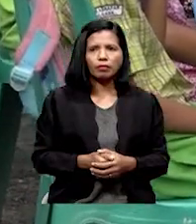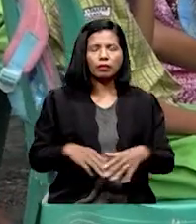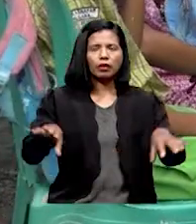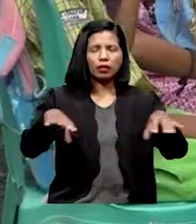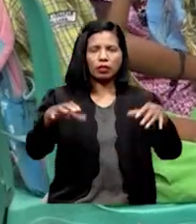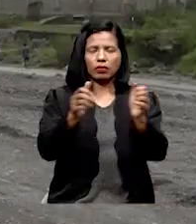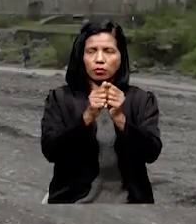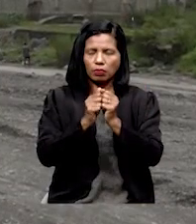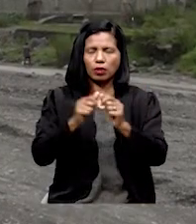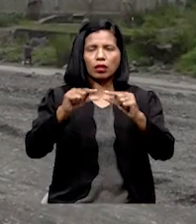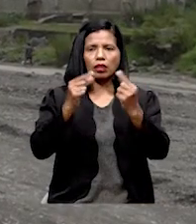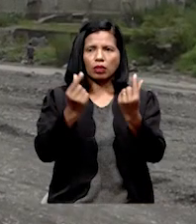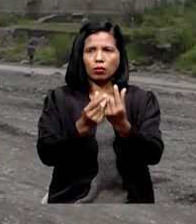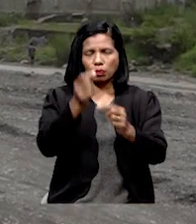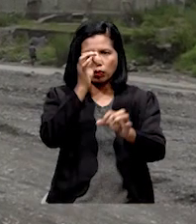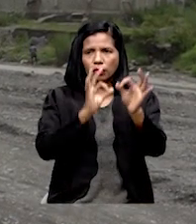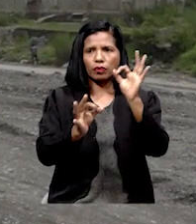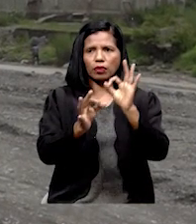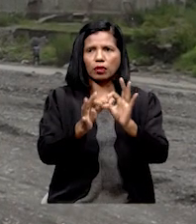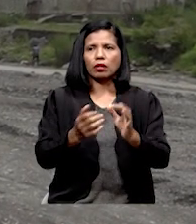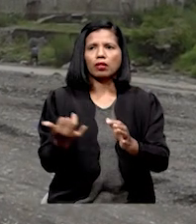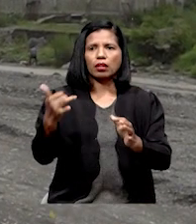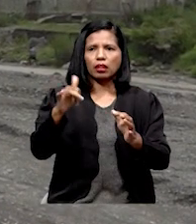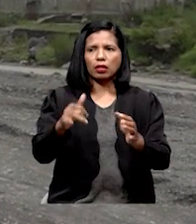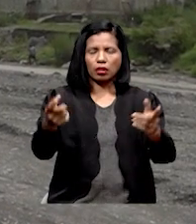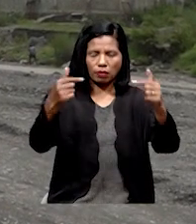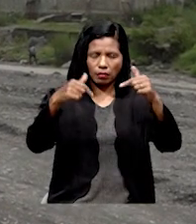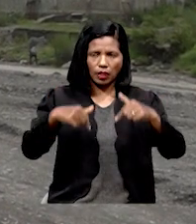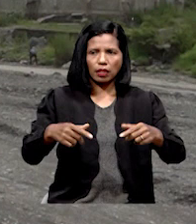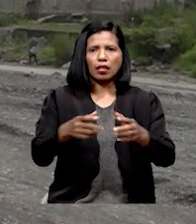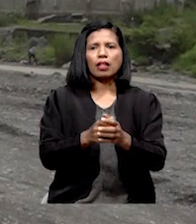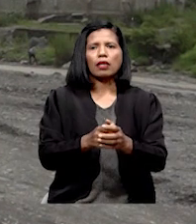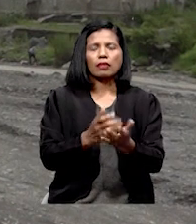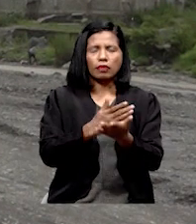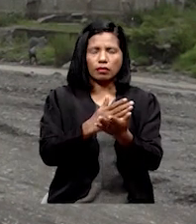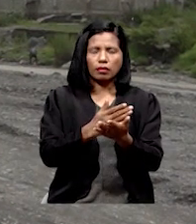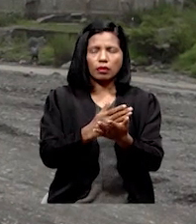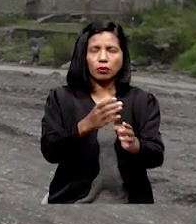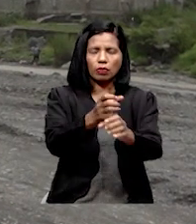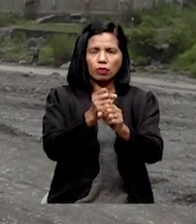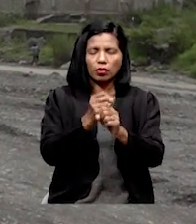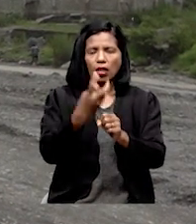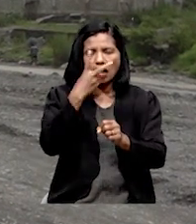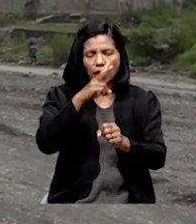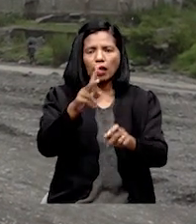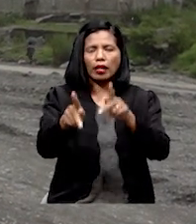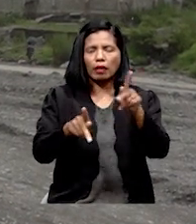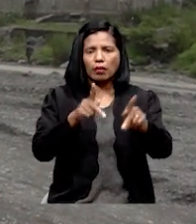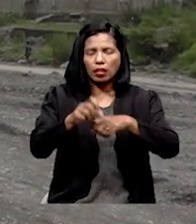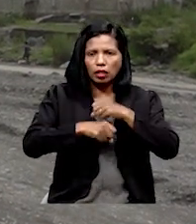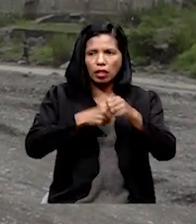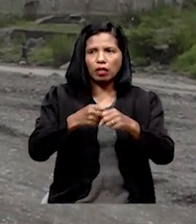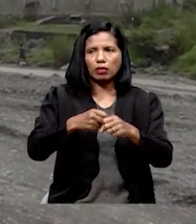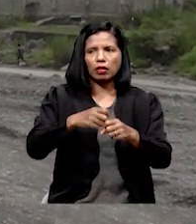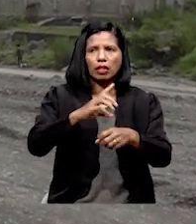ko grupo FIAR, nebe maksira direta mai ha komunidade sira ho di foti direta ha hare direta kata kinura sang